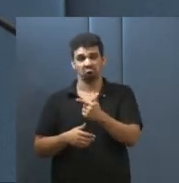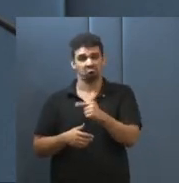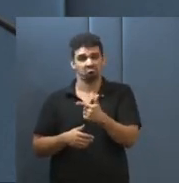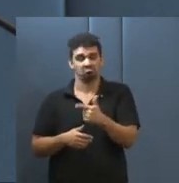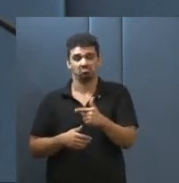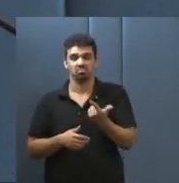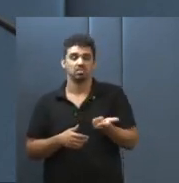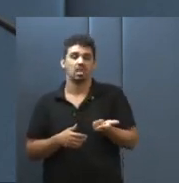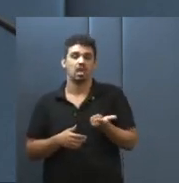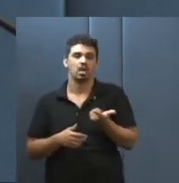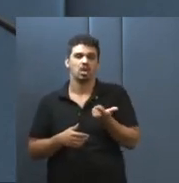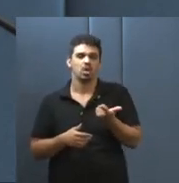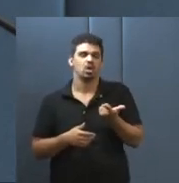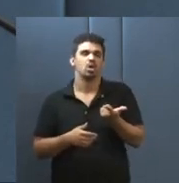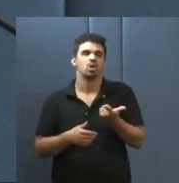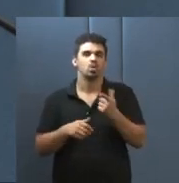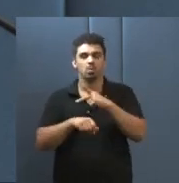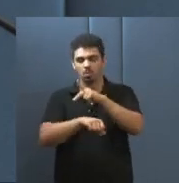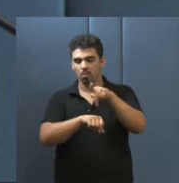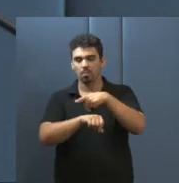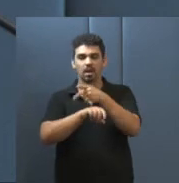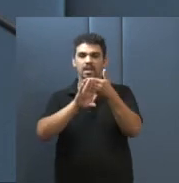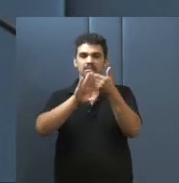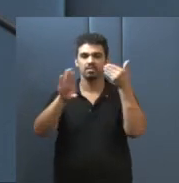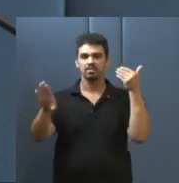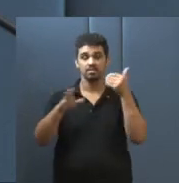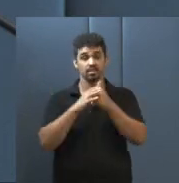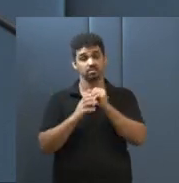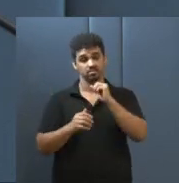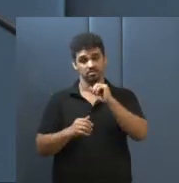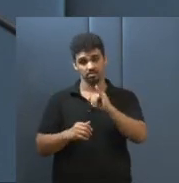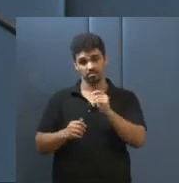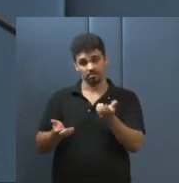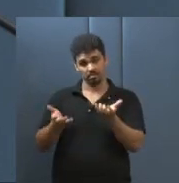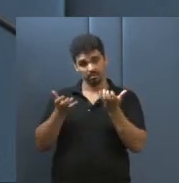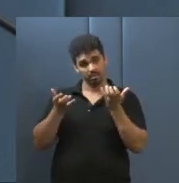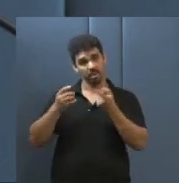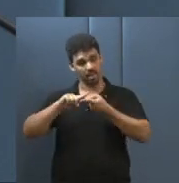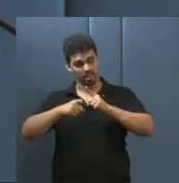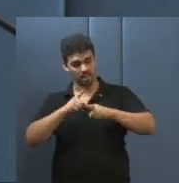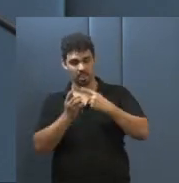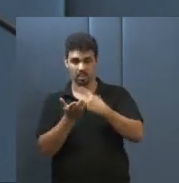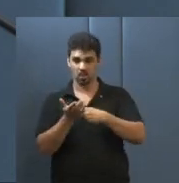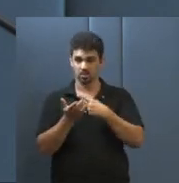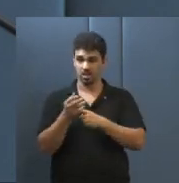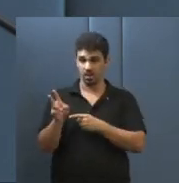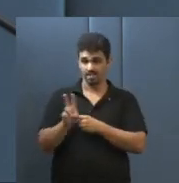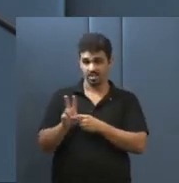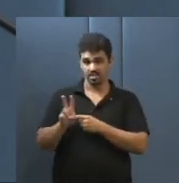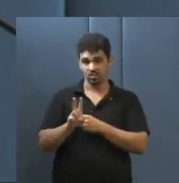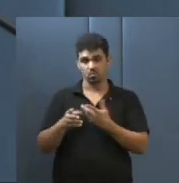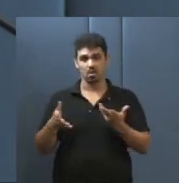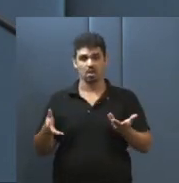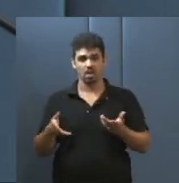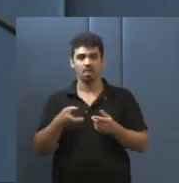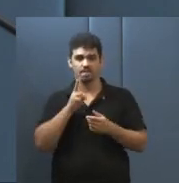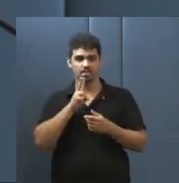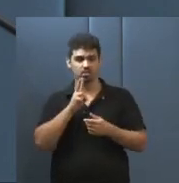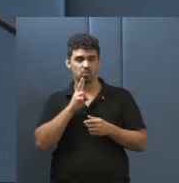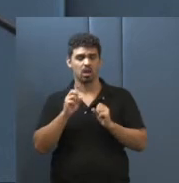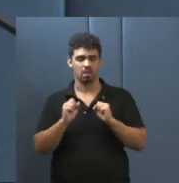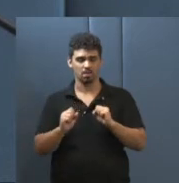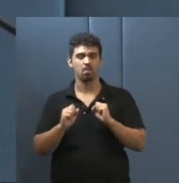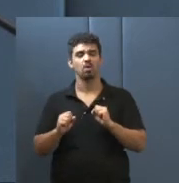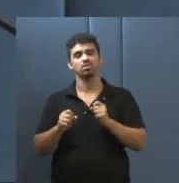não foi considerada um país afastado do clube, de modo que, se nós quisermos negociar com a Venezuela, nós teremos que negociar em conjunto